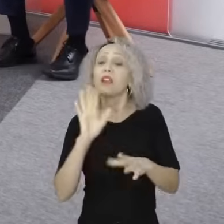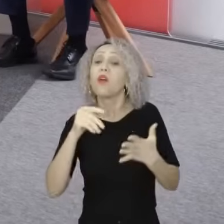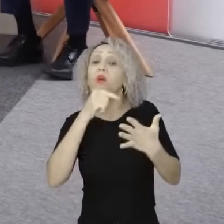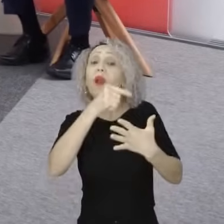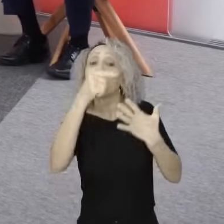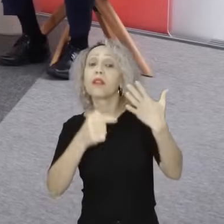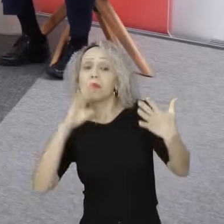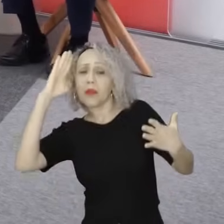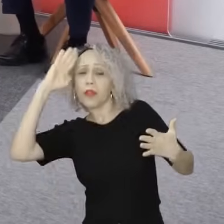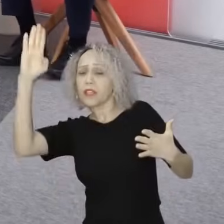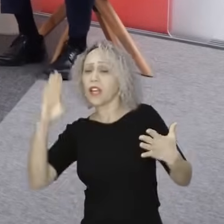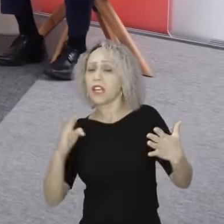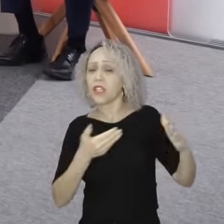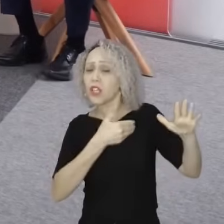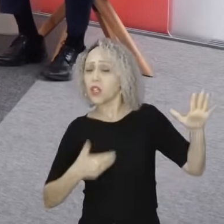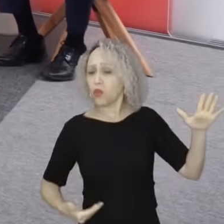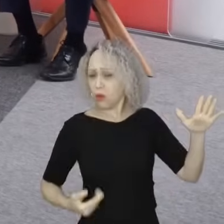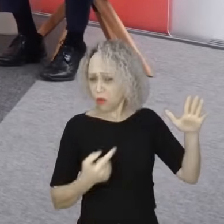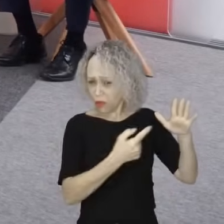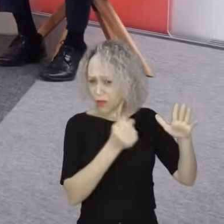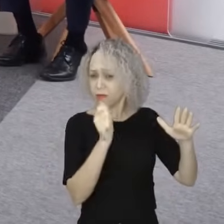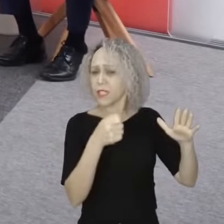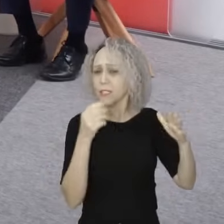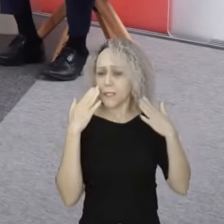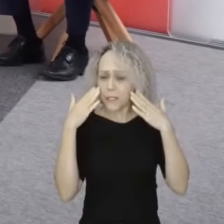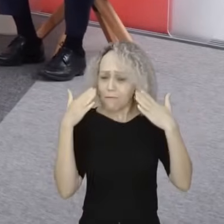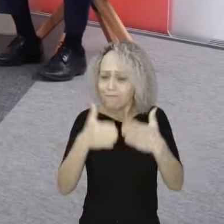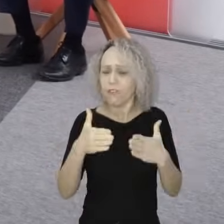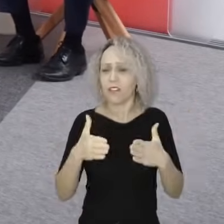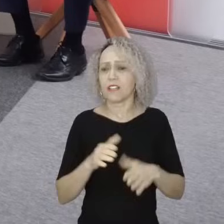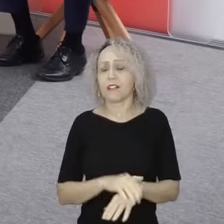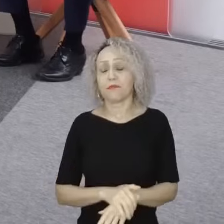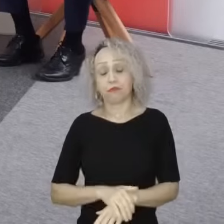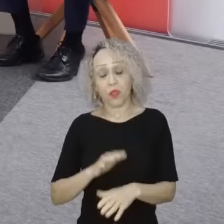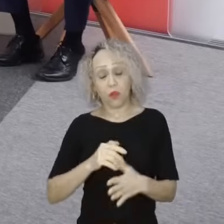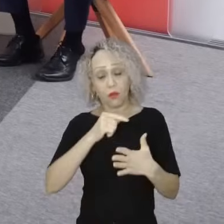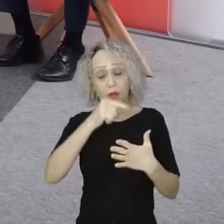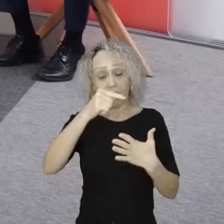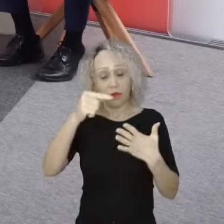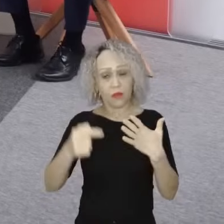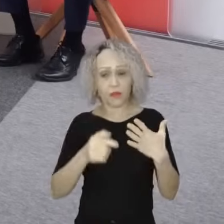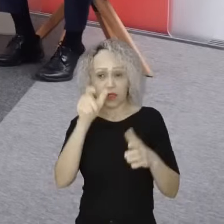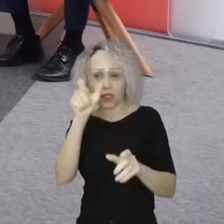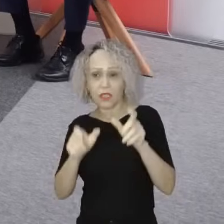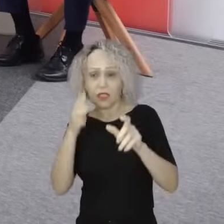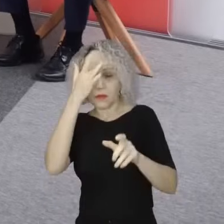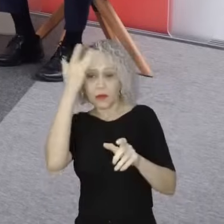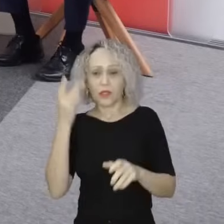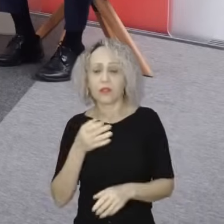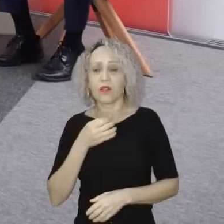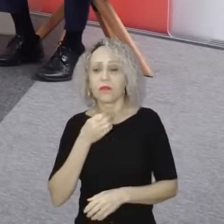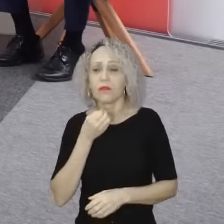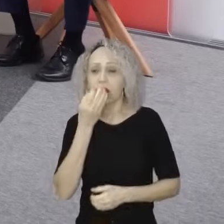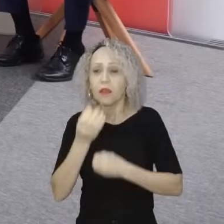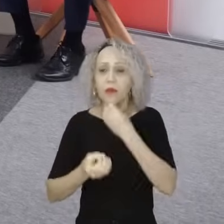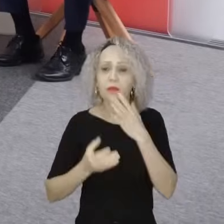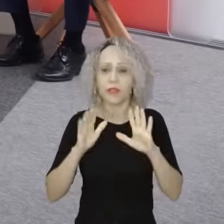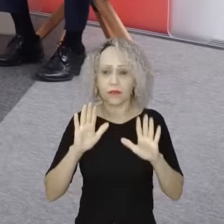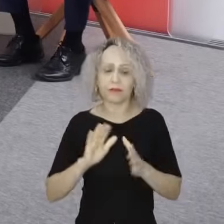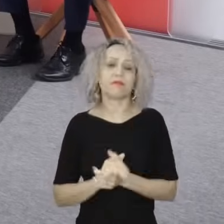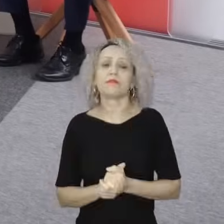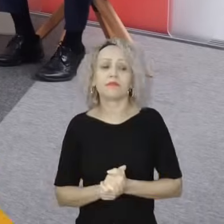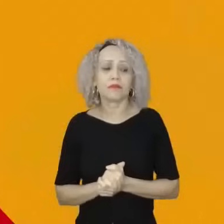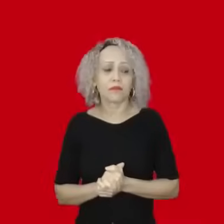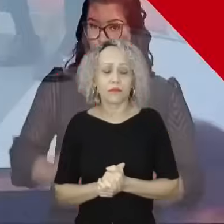vou pedir para o senhor comentar, ministro, algumas dessas questões levantadas nesses relatos que a gente vai acompanhar agora. O governo